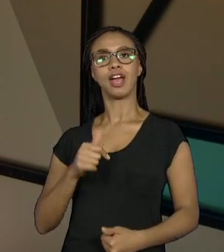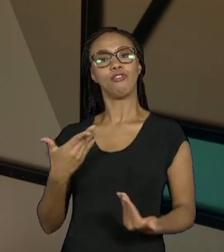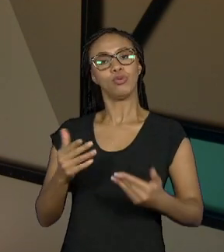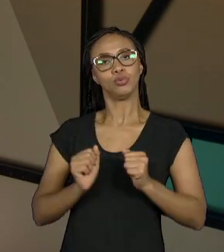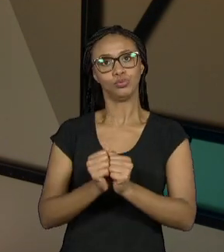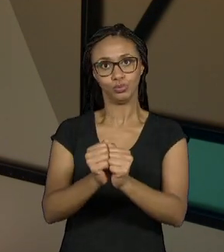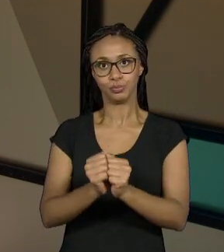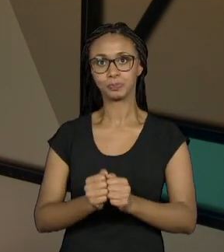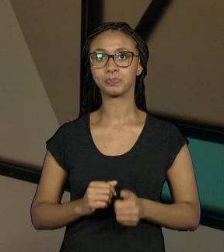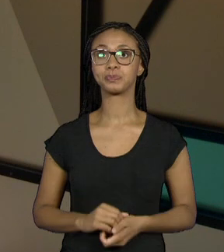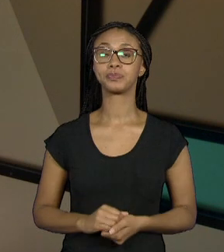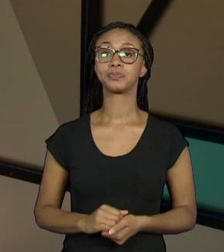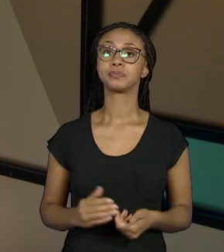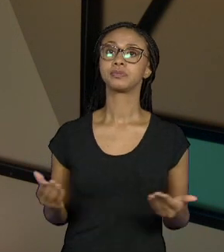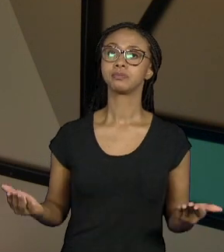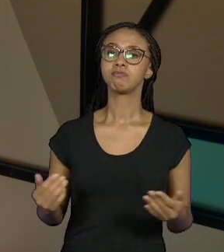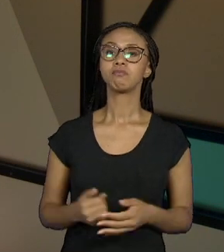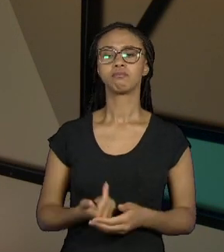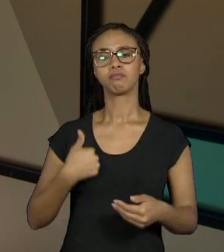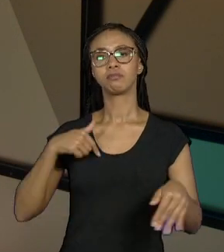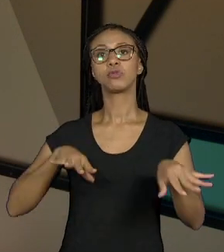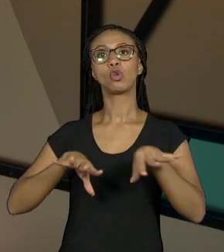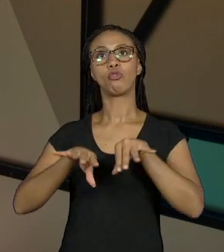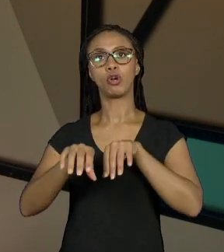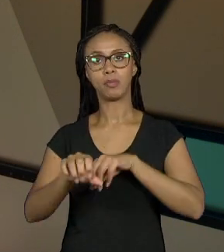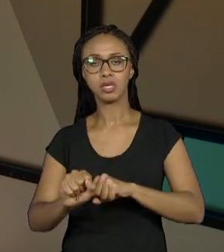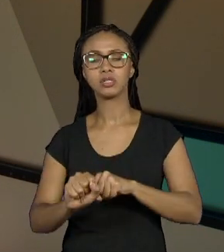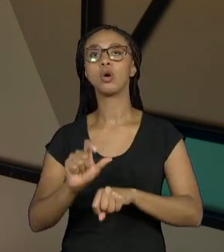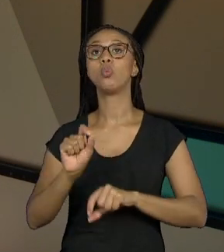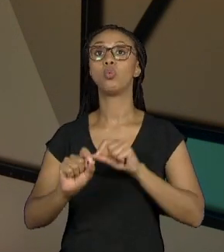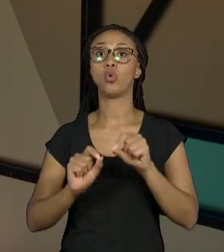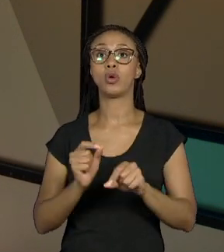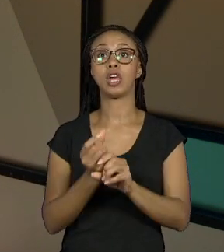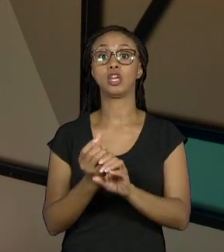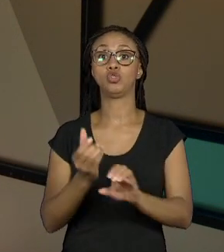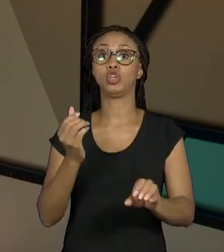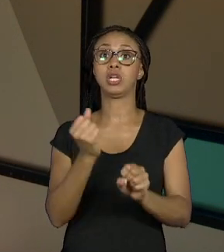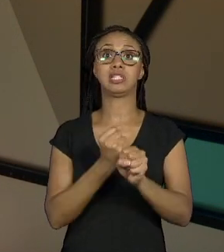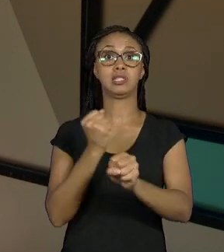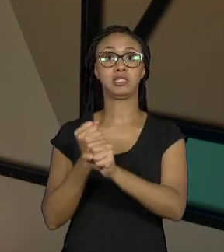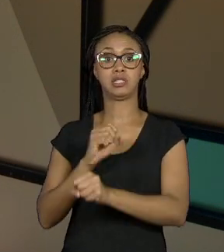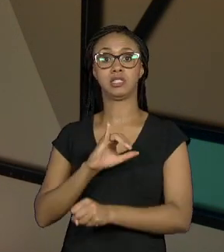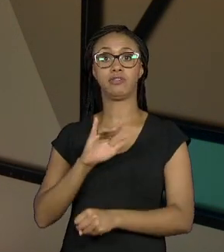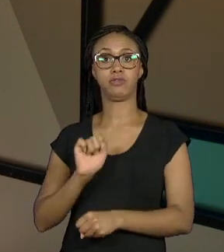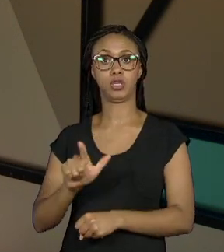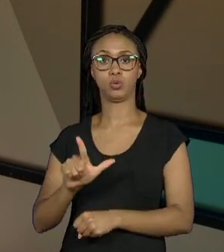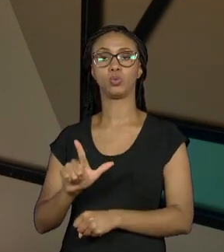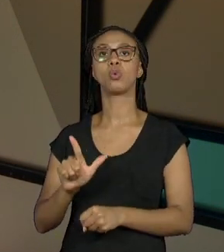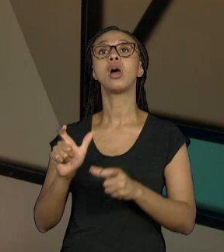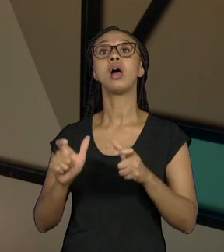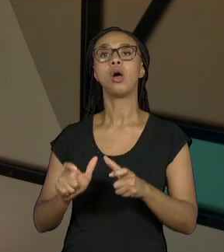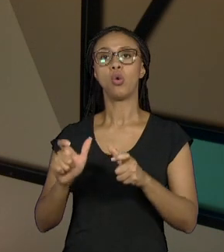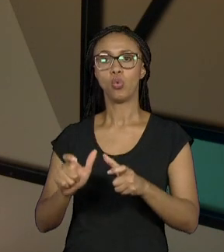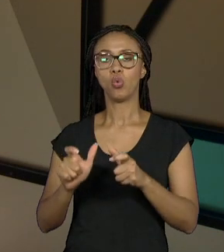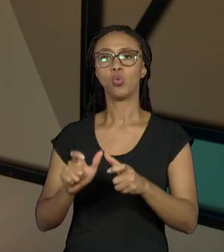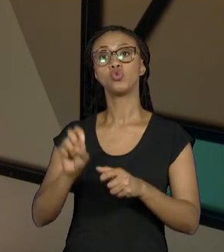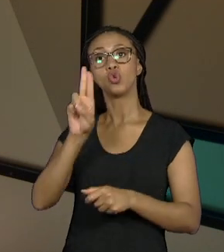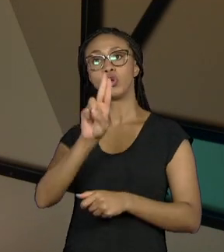vocês. Eu sou formado em Engenharia Civil pela Universidade São Judas